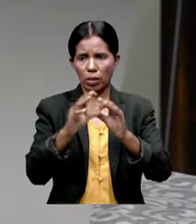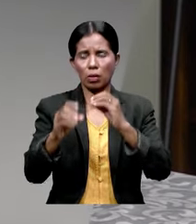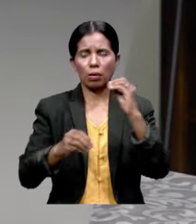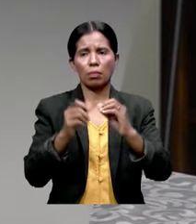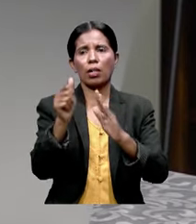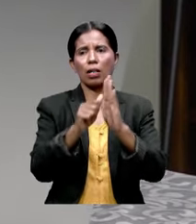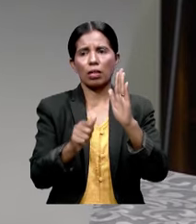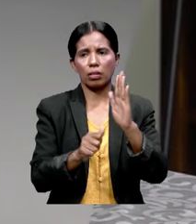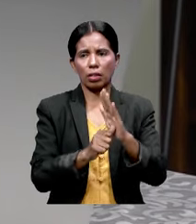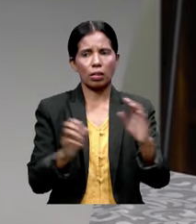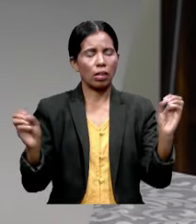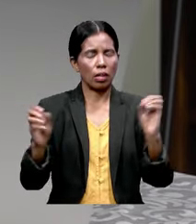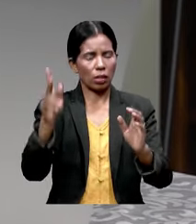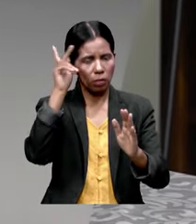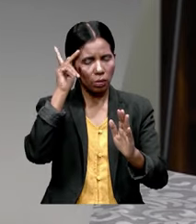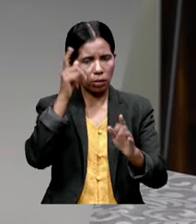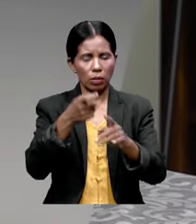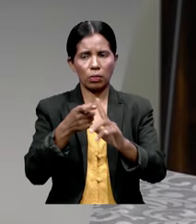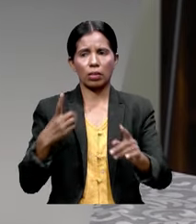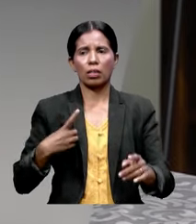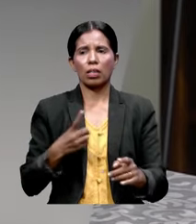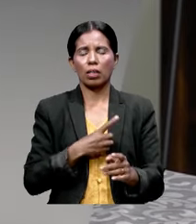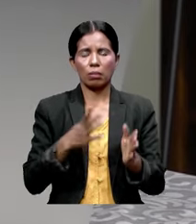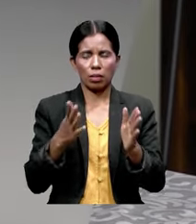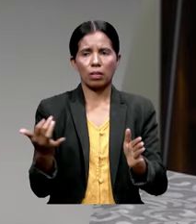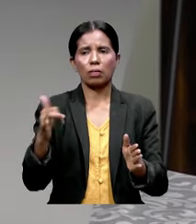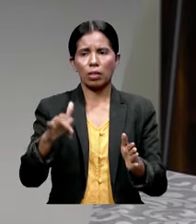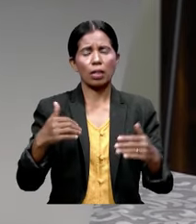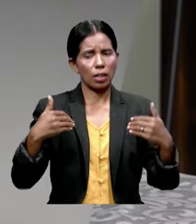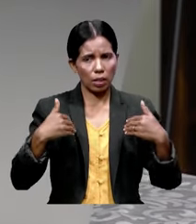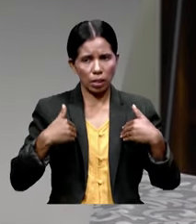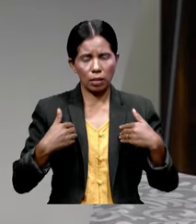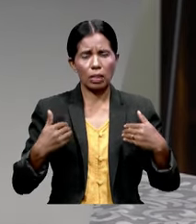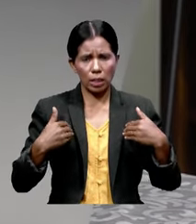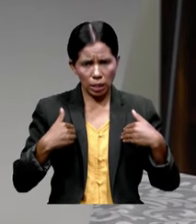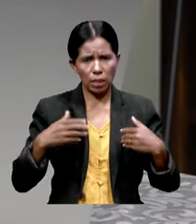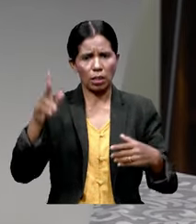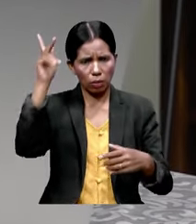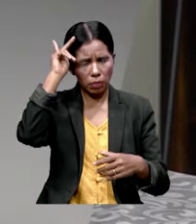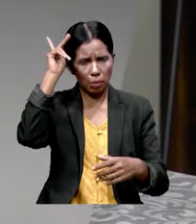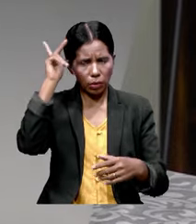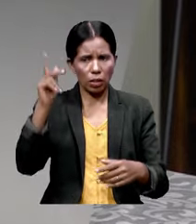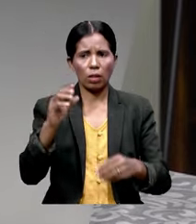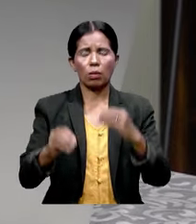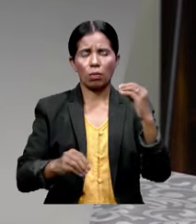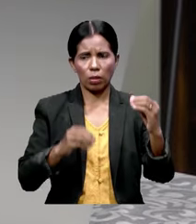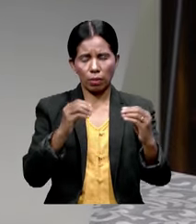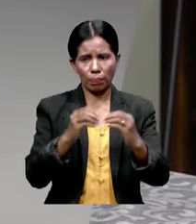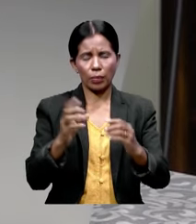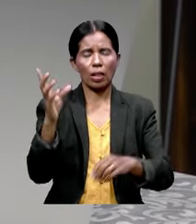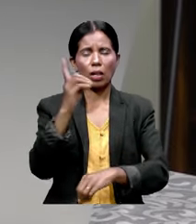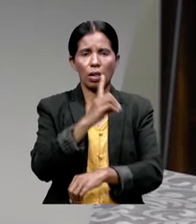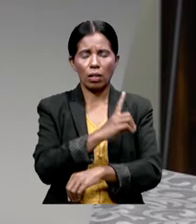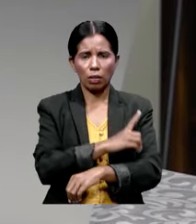agenda ne la reconhecimento si deputado sira ne iha iha conhecimento katak iha dorong idahan